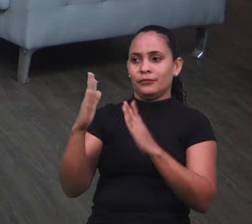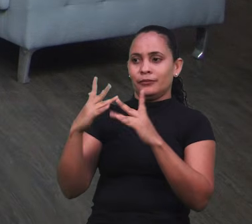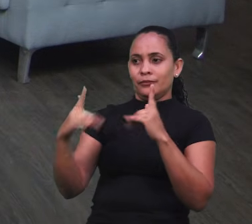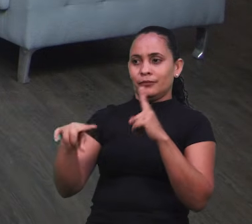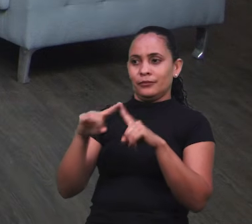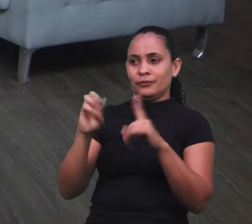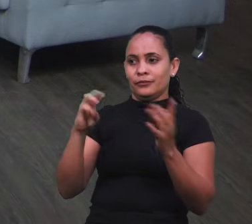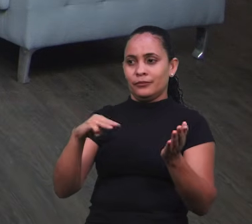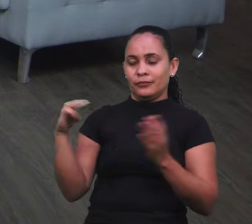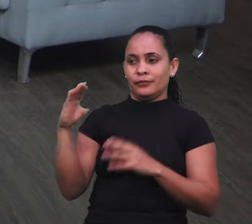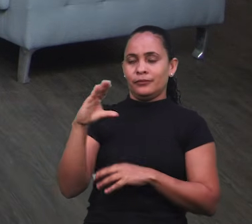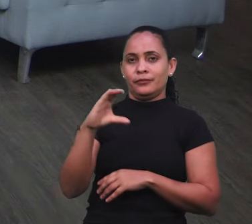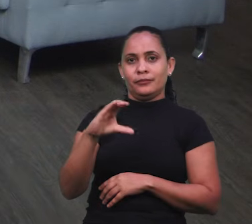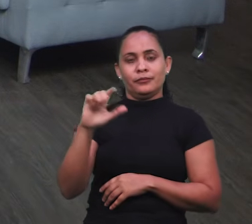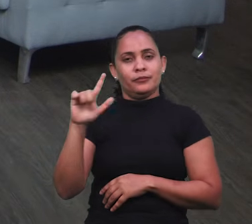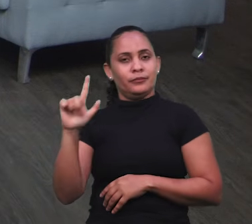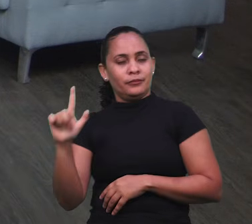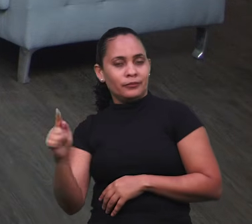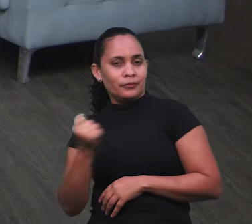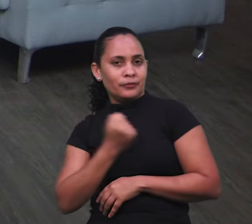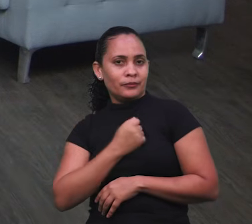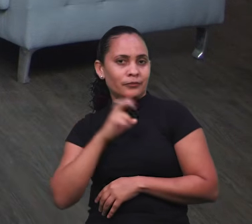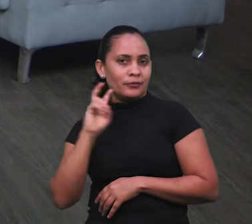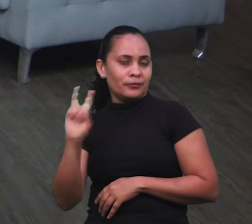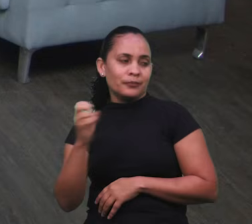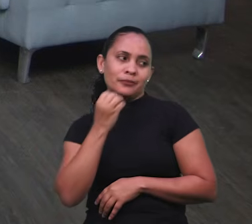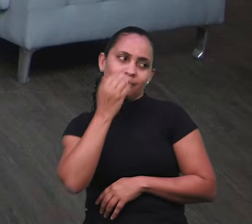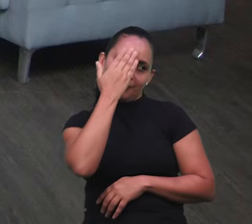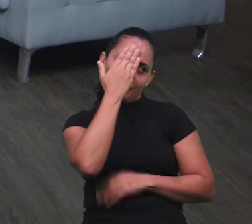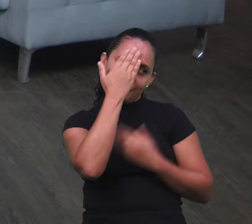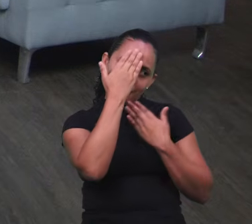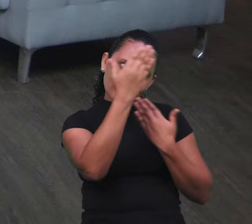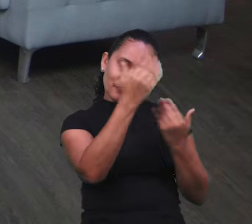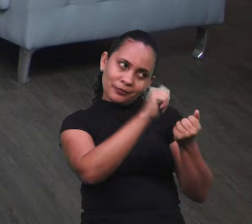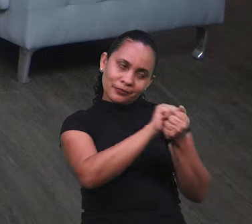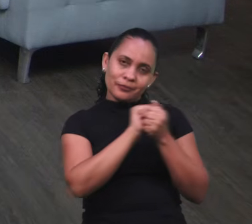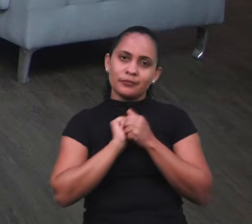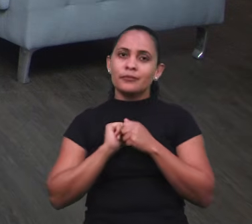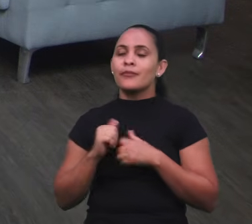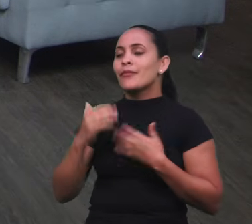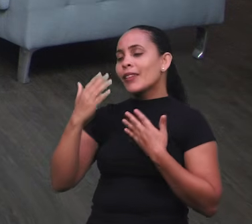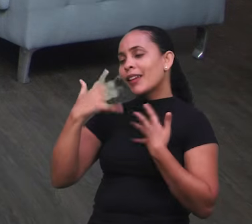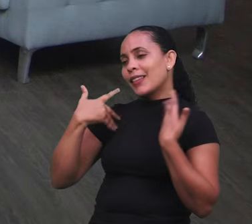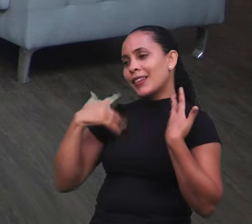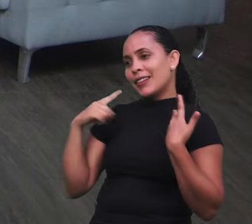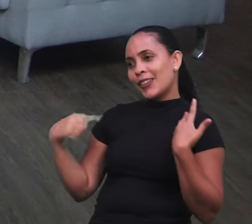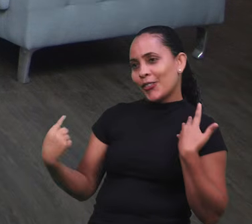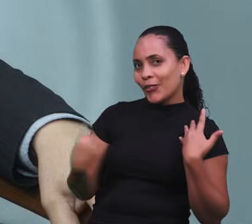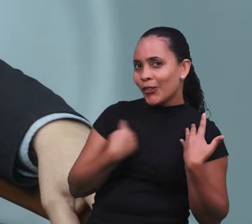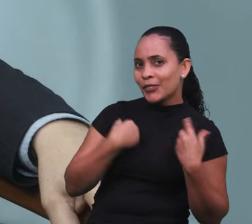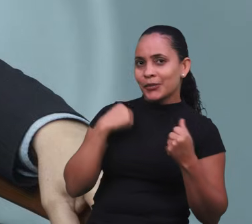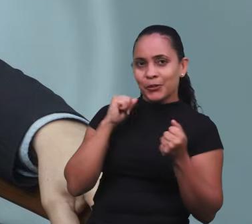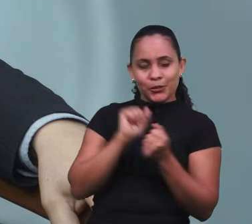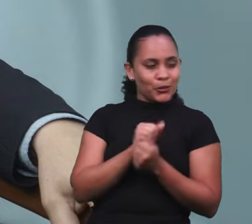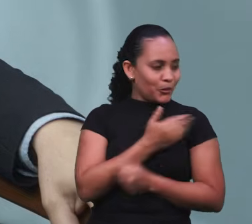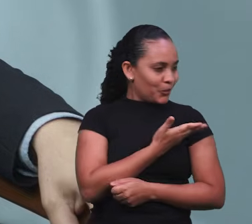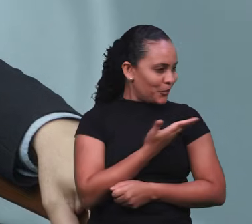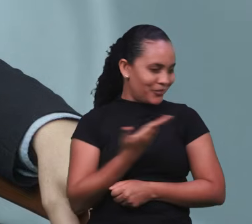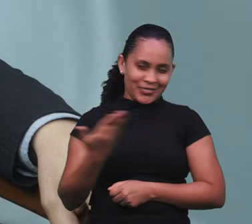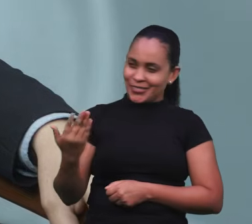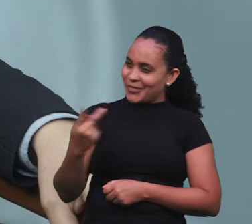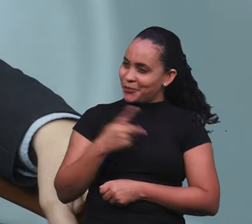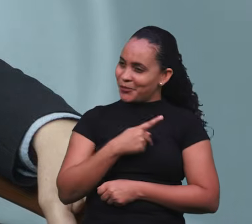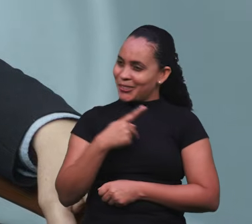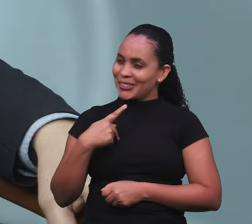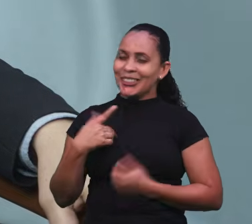da obra lá na igreja de Campo Grande 5. Muito obrigado pela sua participação mais uma vez. A alegria é nossa, pastor Abel,